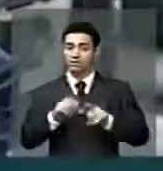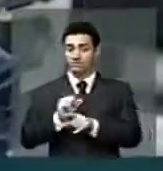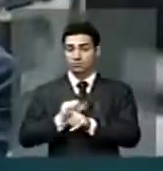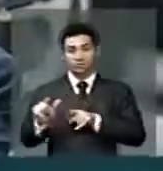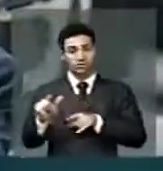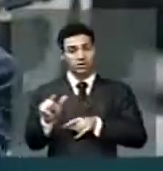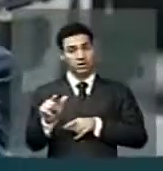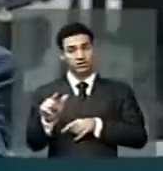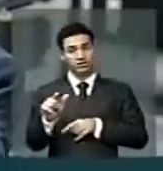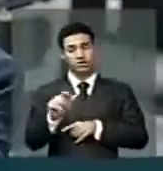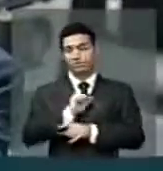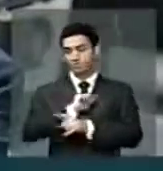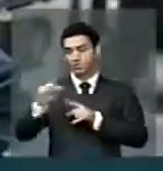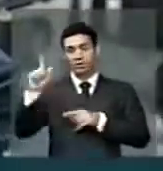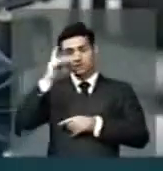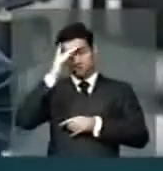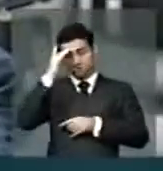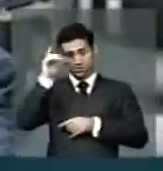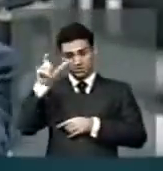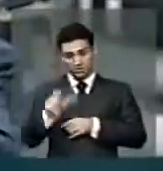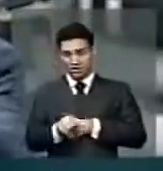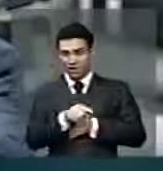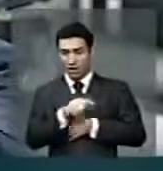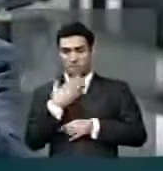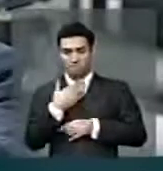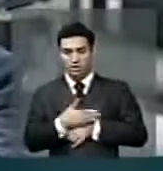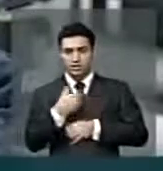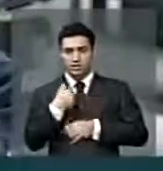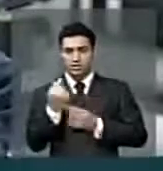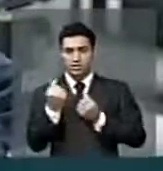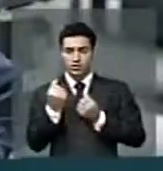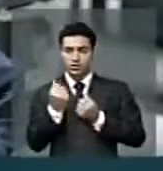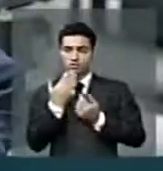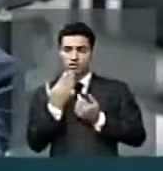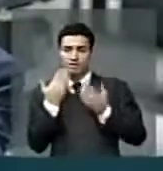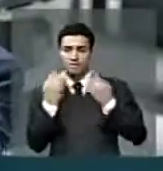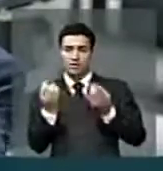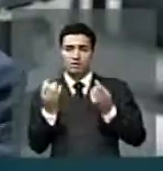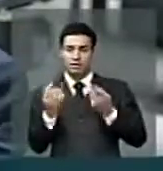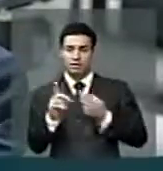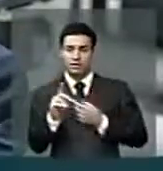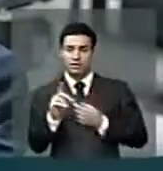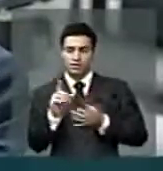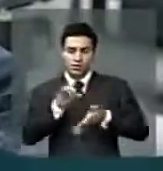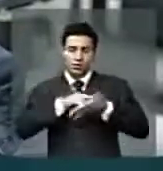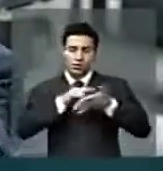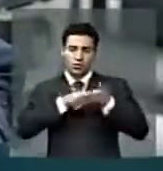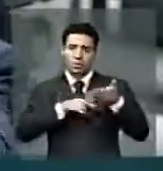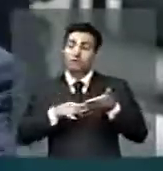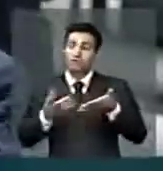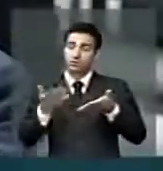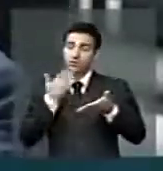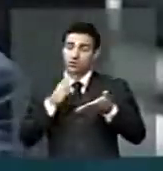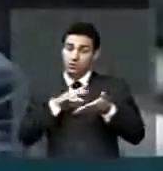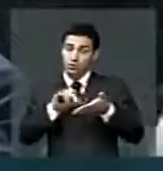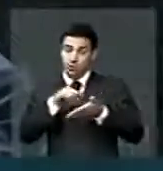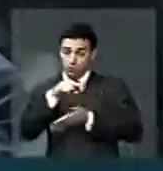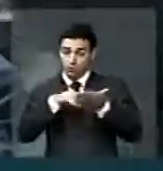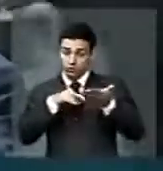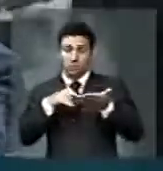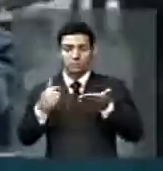que são acusados de pedirem propina para vender um dossiê. Queremos que tudo no dossiê seja